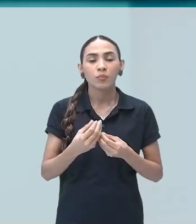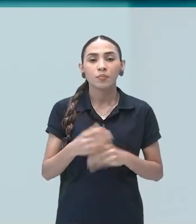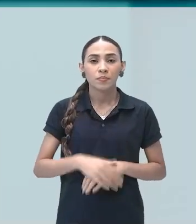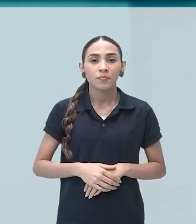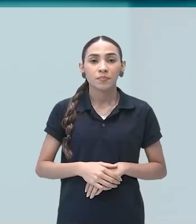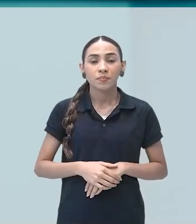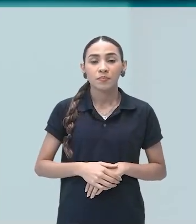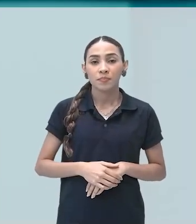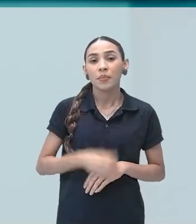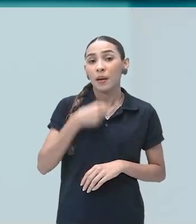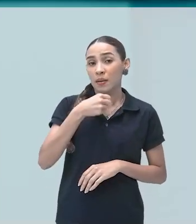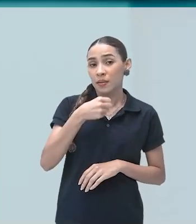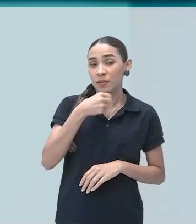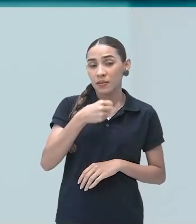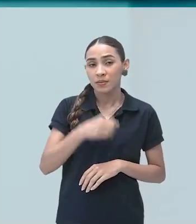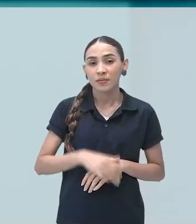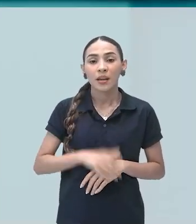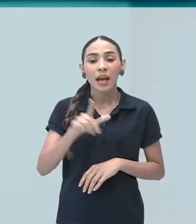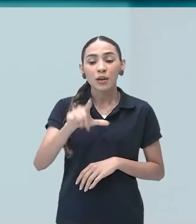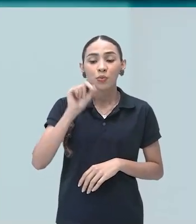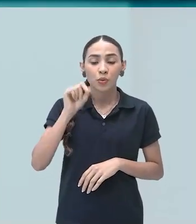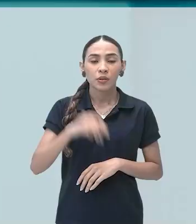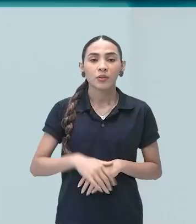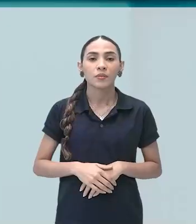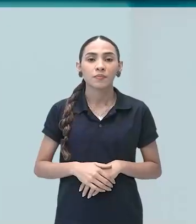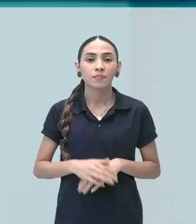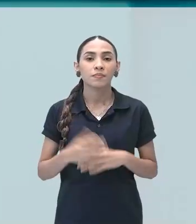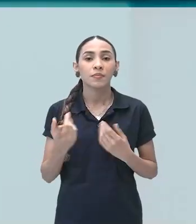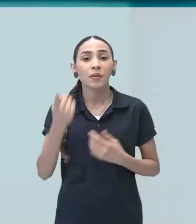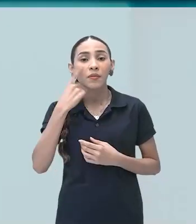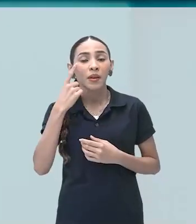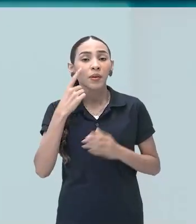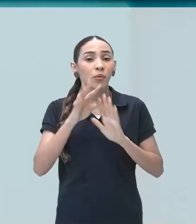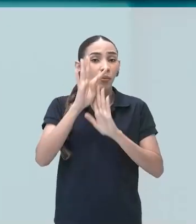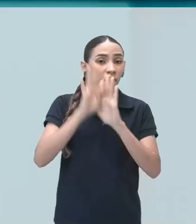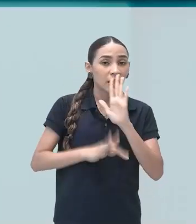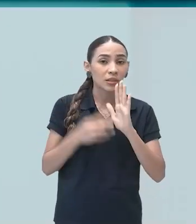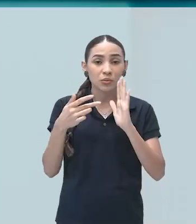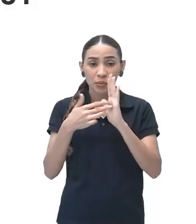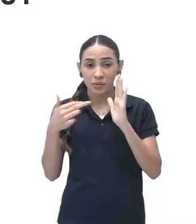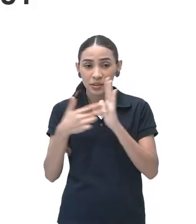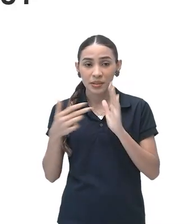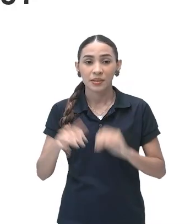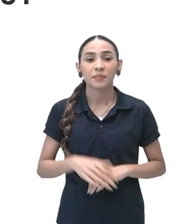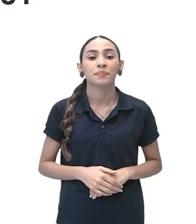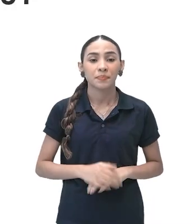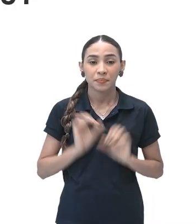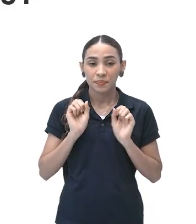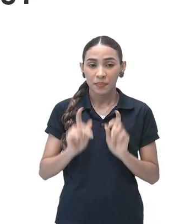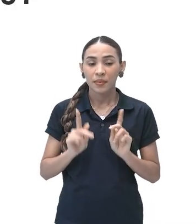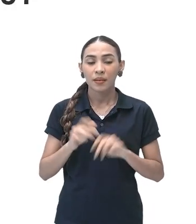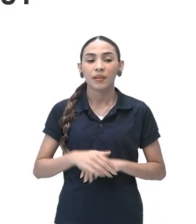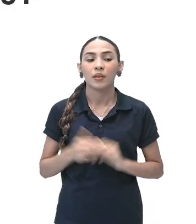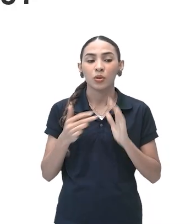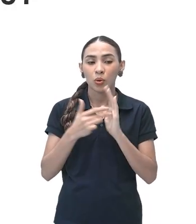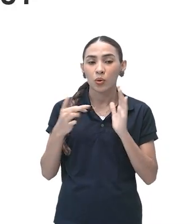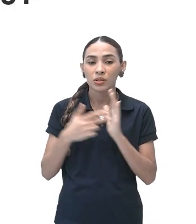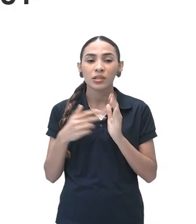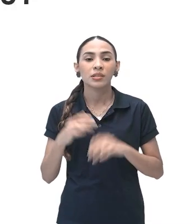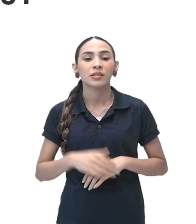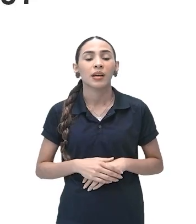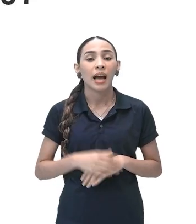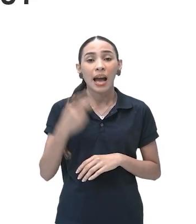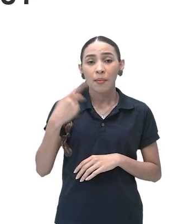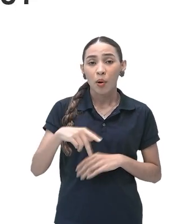melhor, entrevistada, foi selecionado, nós vamos ler um trecho de uma notícia. Isso mesmo, de uma notícia que circulou na